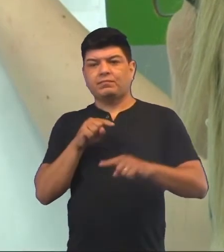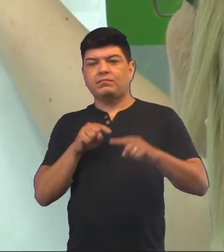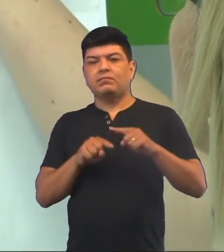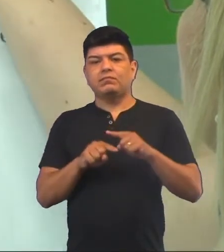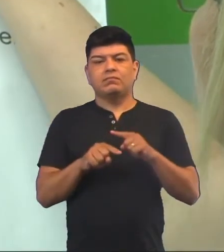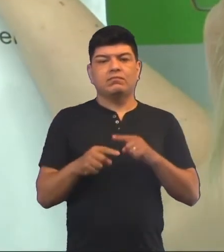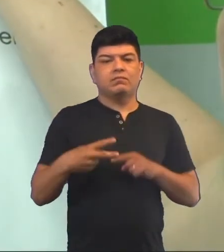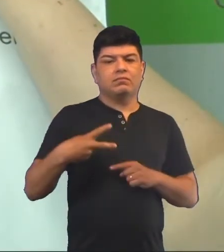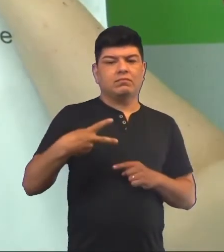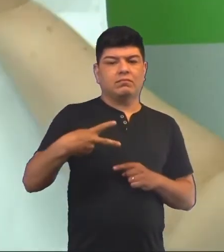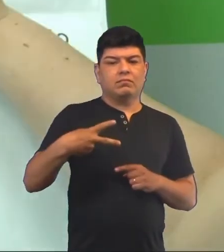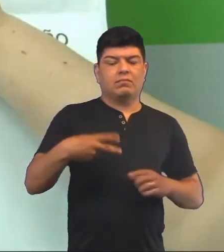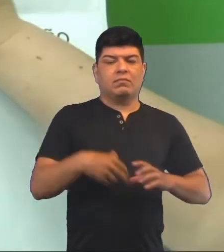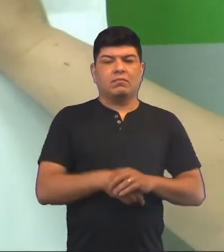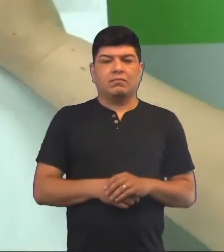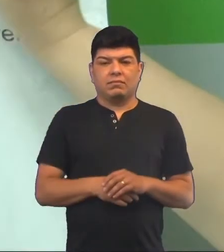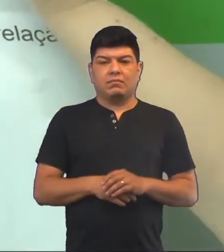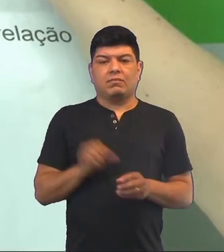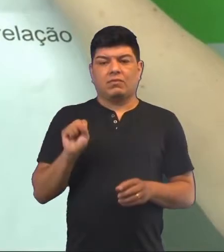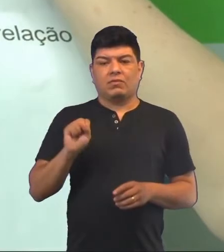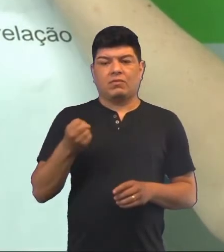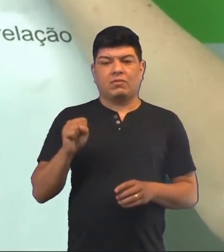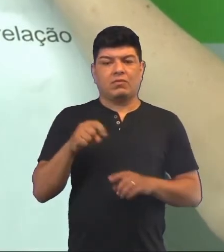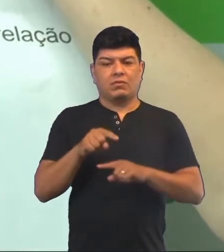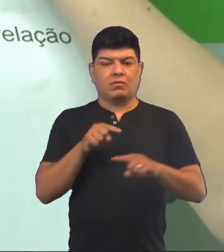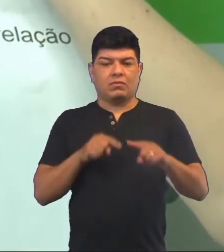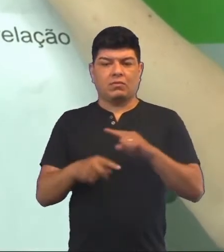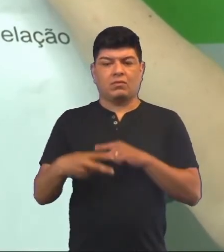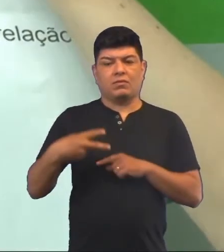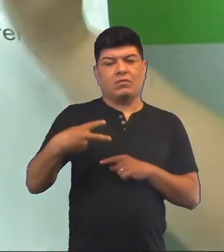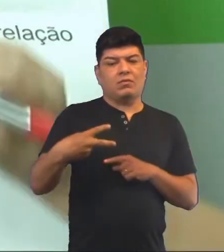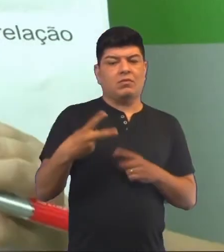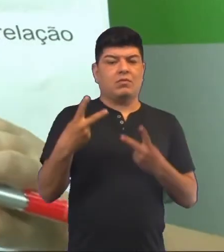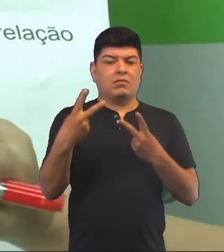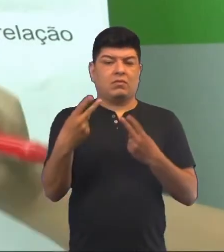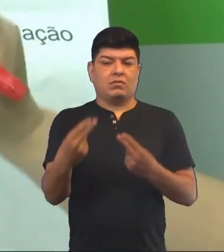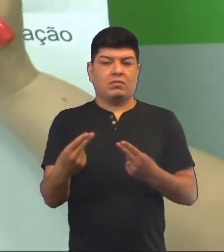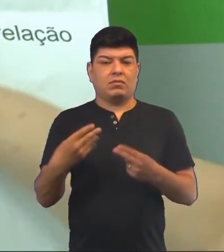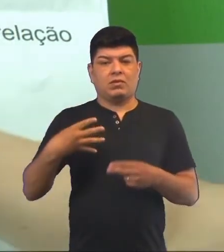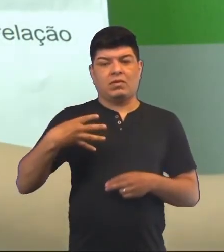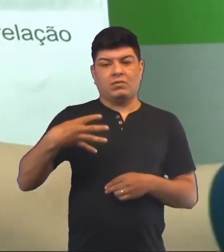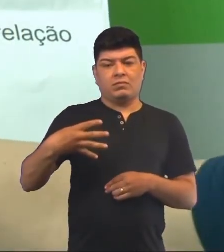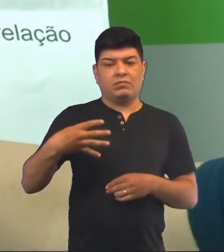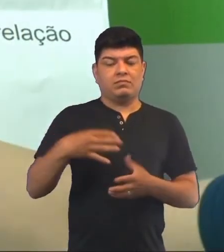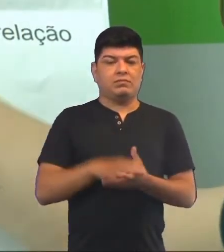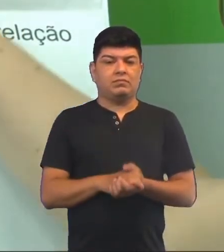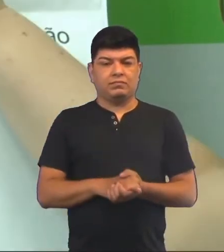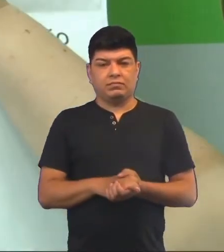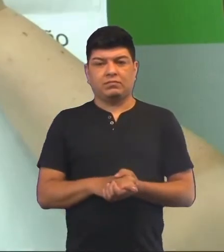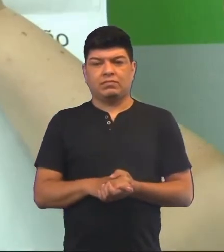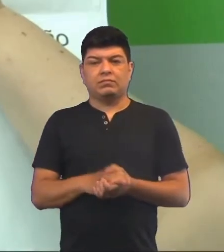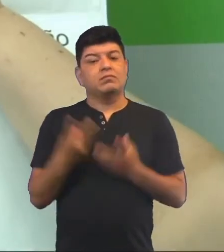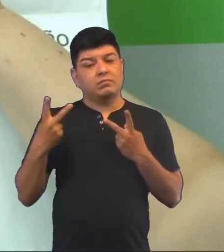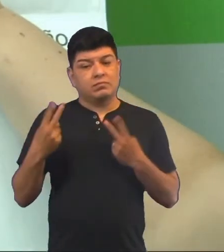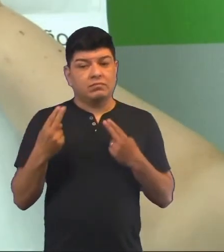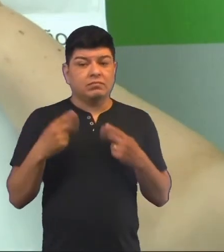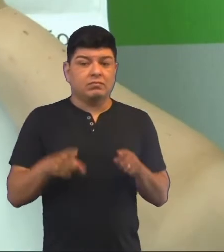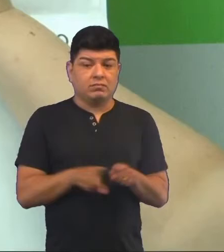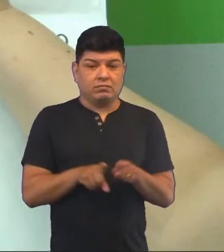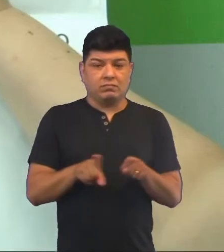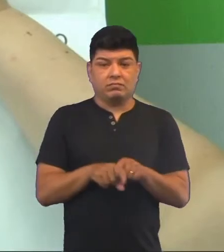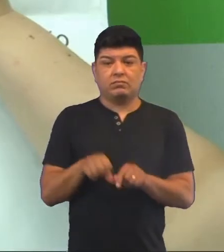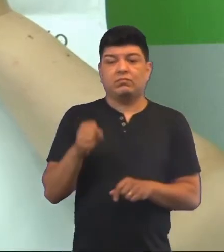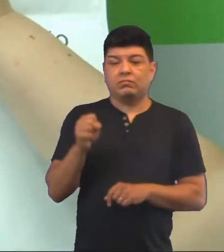dividir por 2. 8 dividido por 2, eu vou ter 4. Aqui a mesma coisa, eu